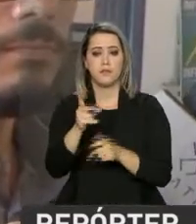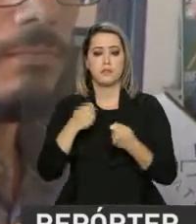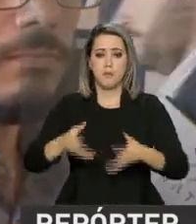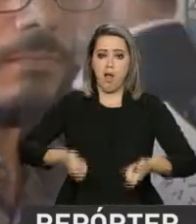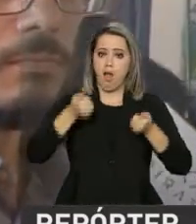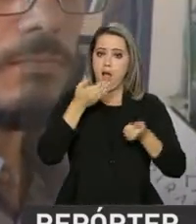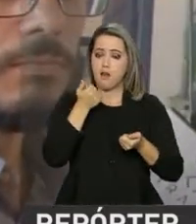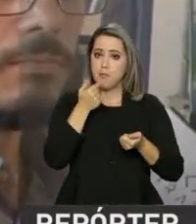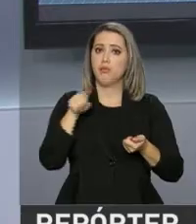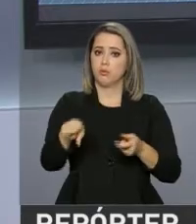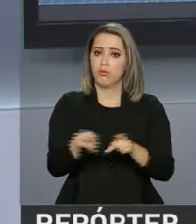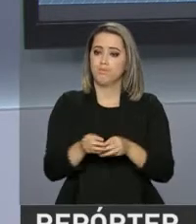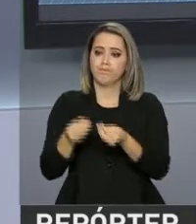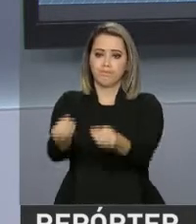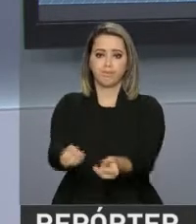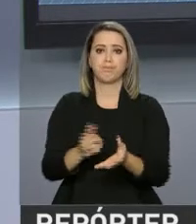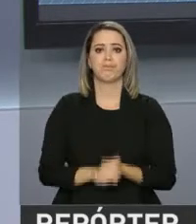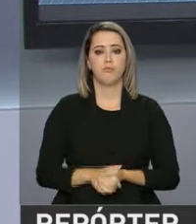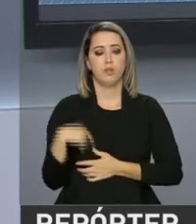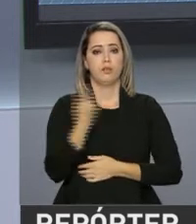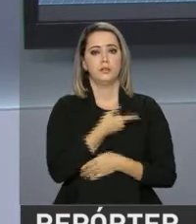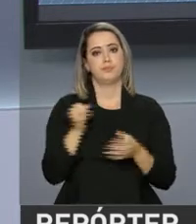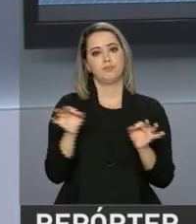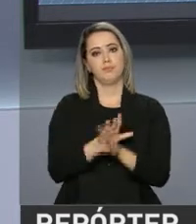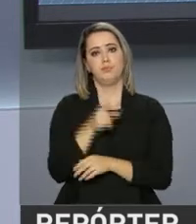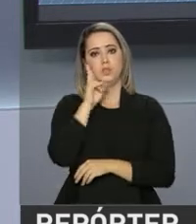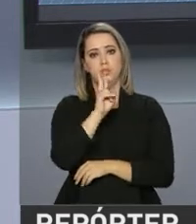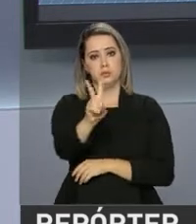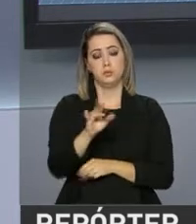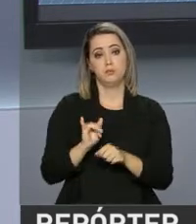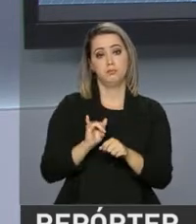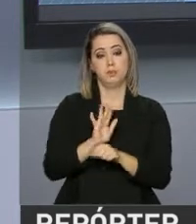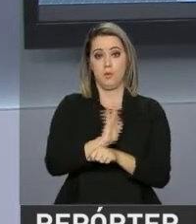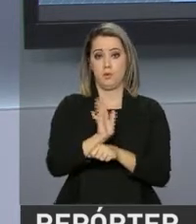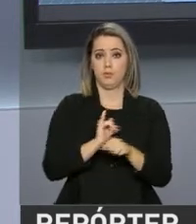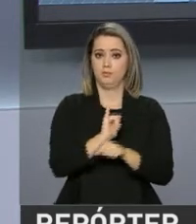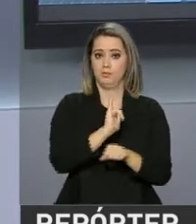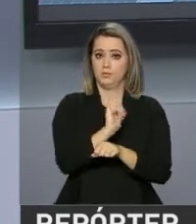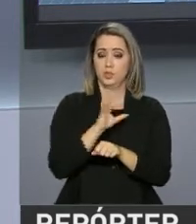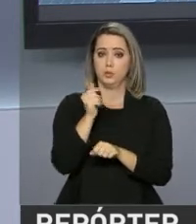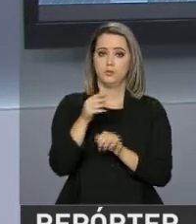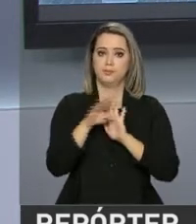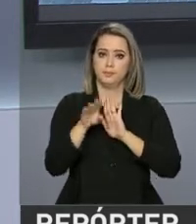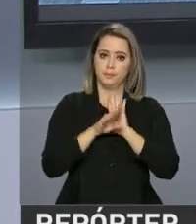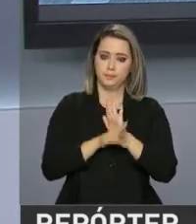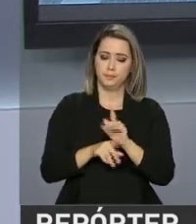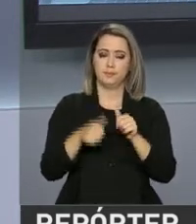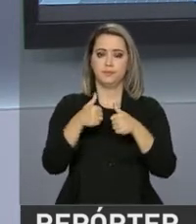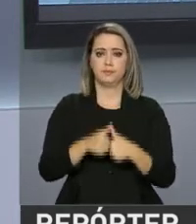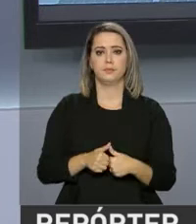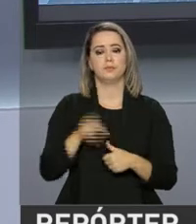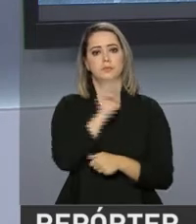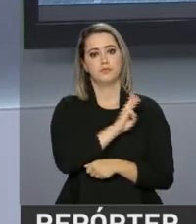de alimentos para eles nós ficamos por aqui você pode rever as reportagens no youtube e toda a programação também